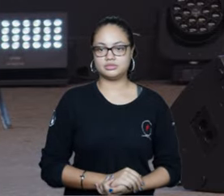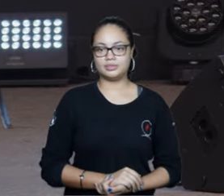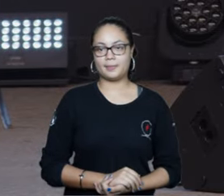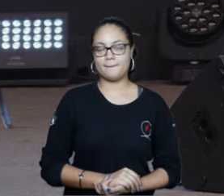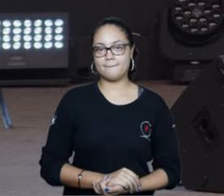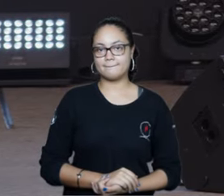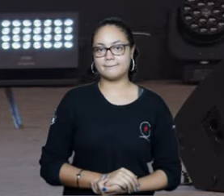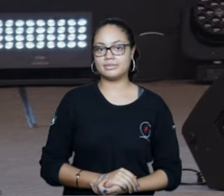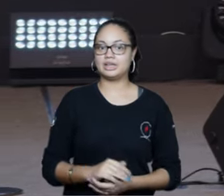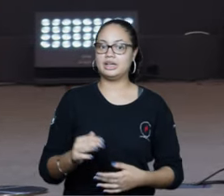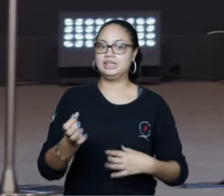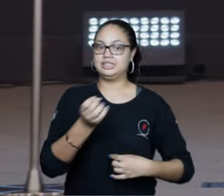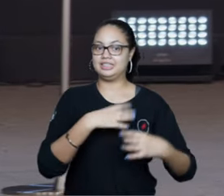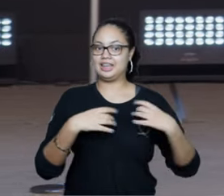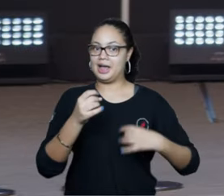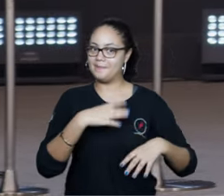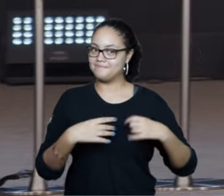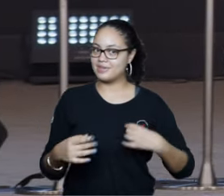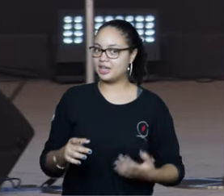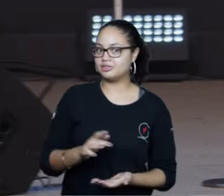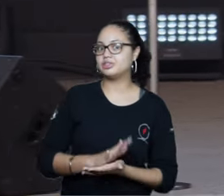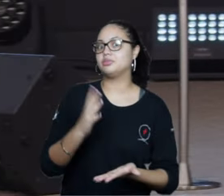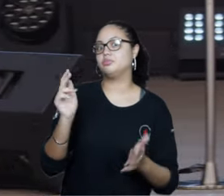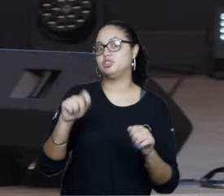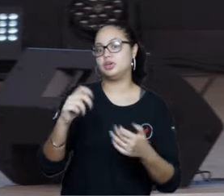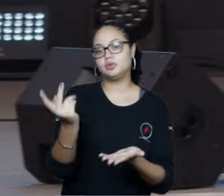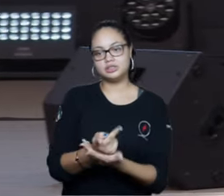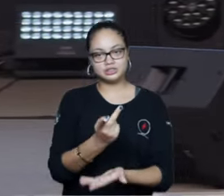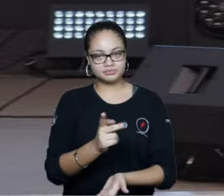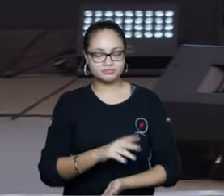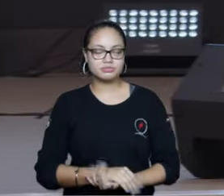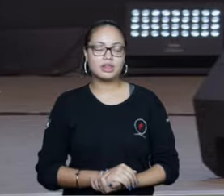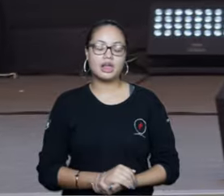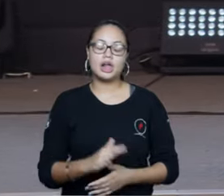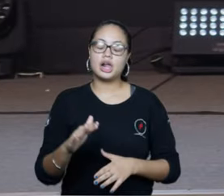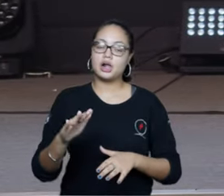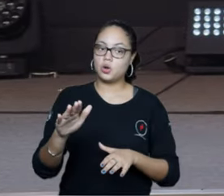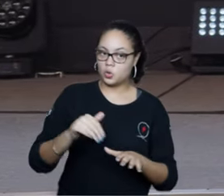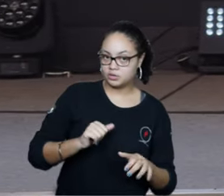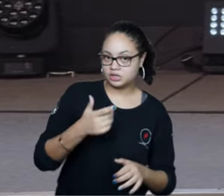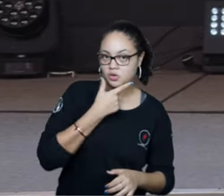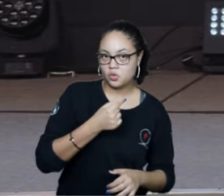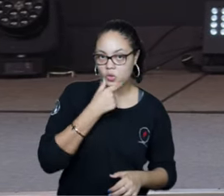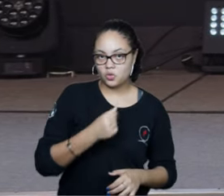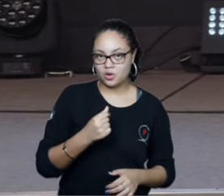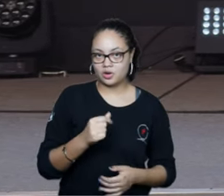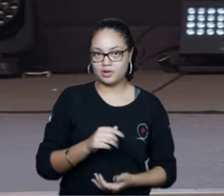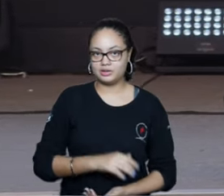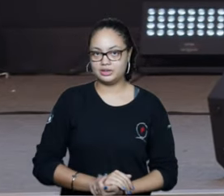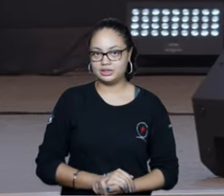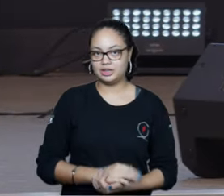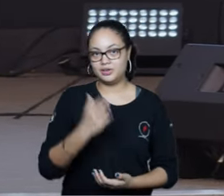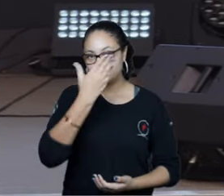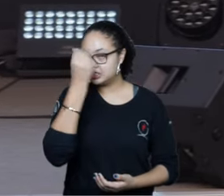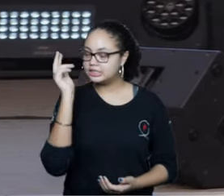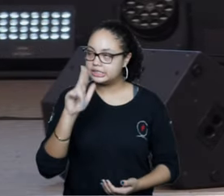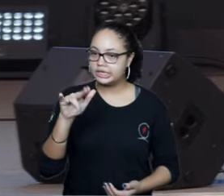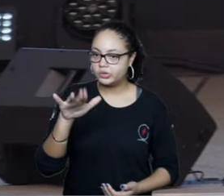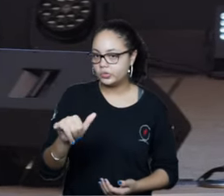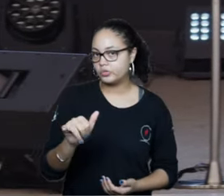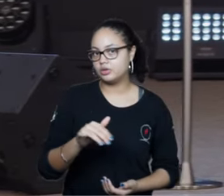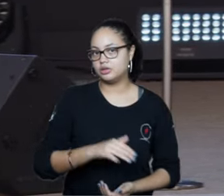que ele tinha medo de eu me aceder aí eu chamei o cara o dia que eu chamei para falar com ele não vou esquecer a cena tudo bem irmão